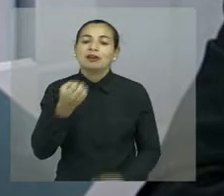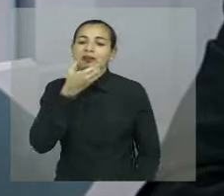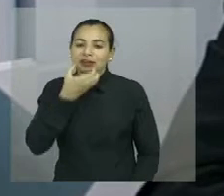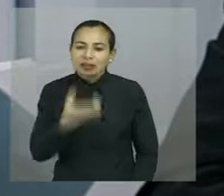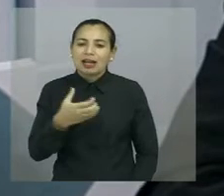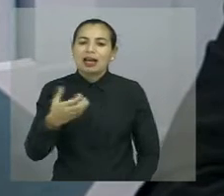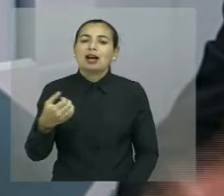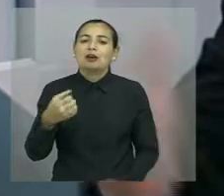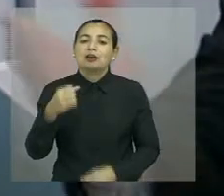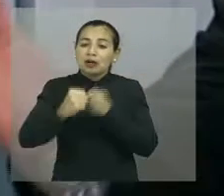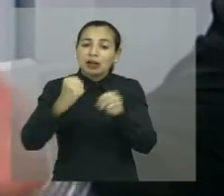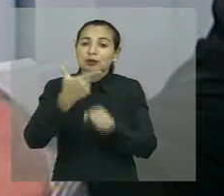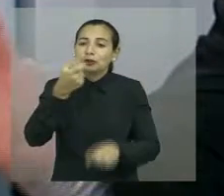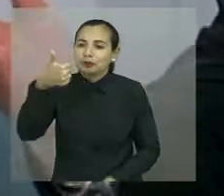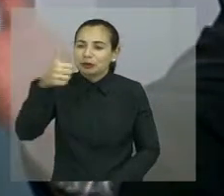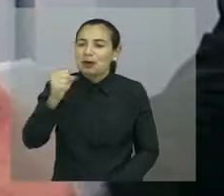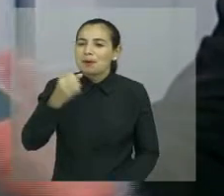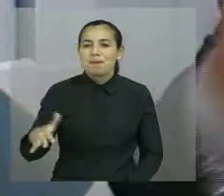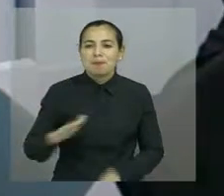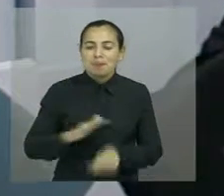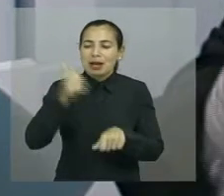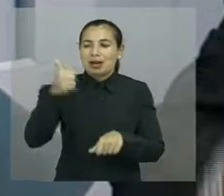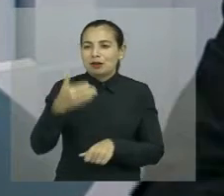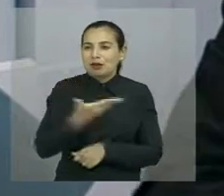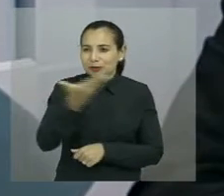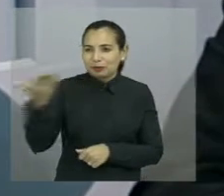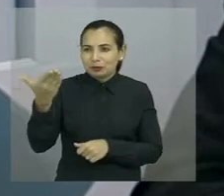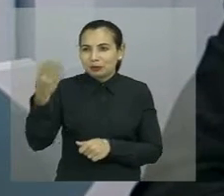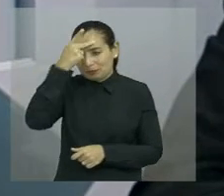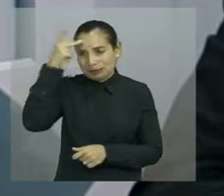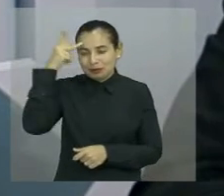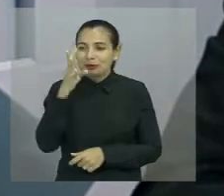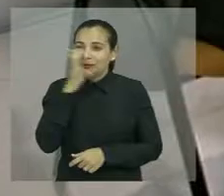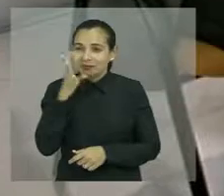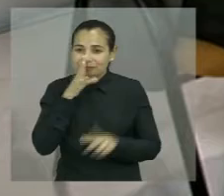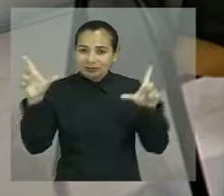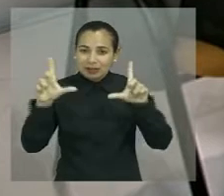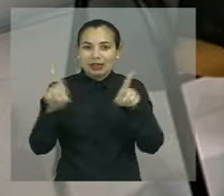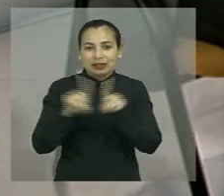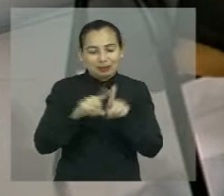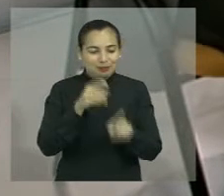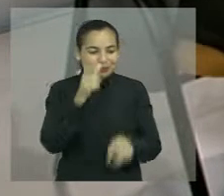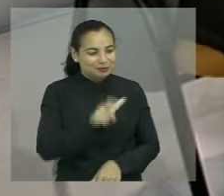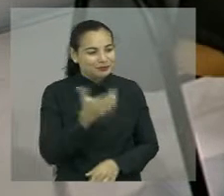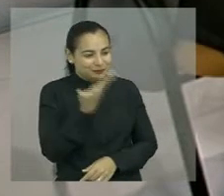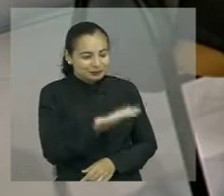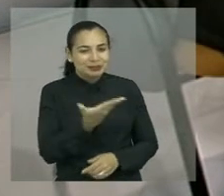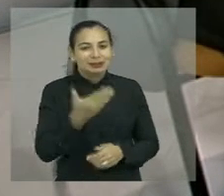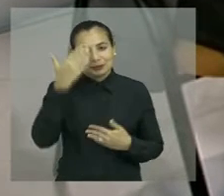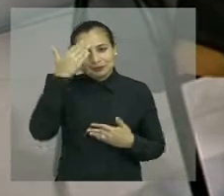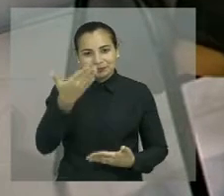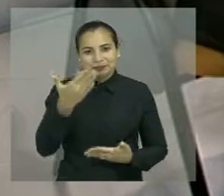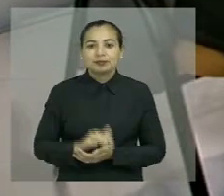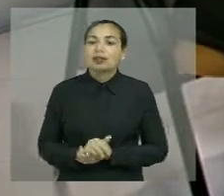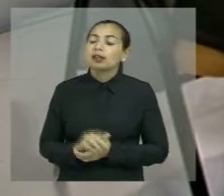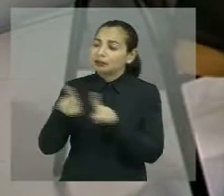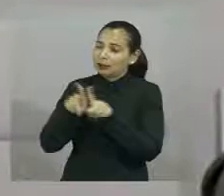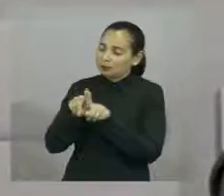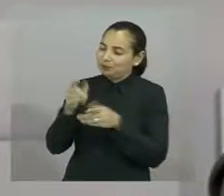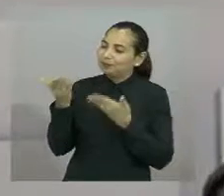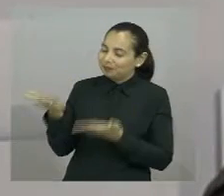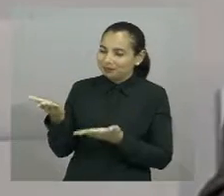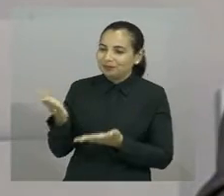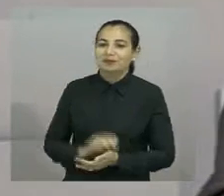seja o melhor ano da sua vida até agora, assim como eu desejo a você e a todos aqueles que fazem a TV Fortaleza. Ok, muito obrigado e para o senhor